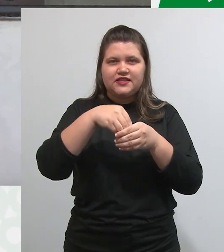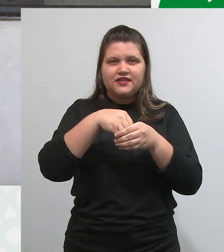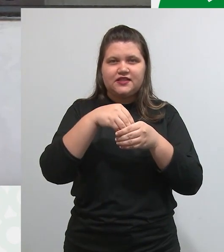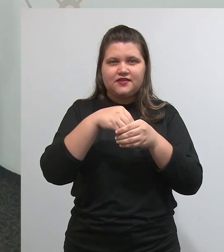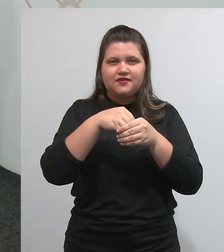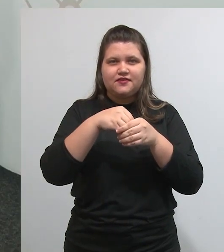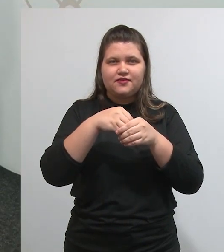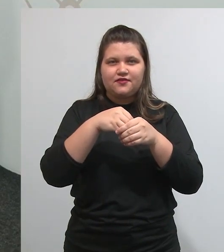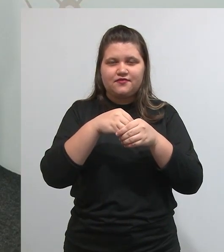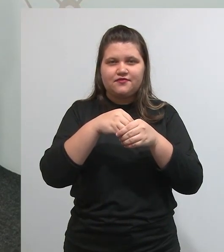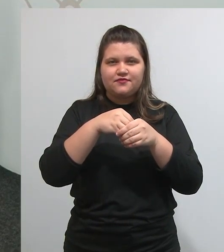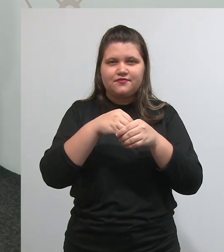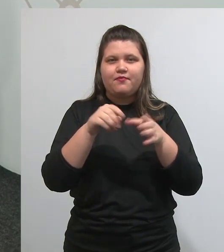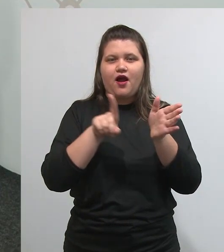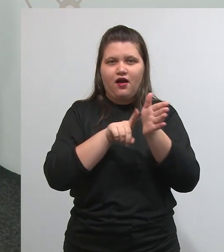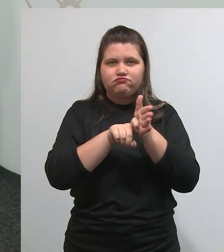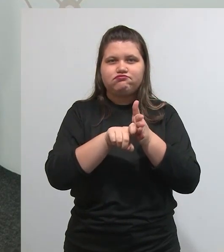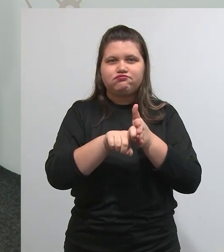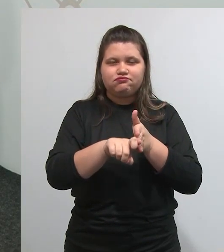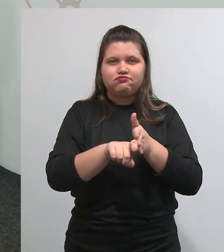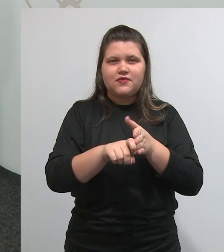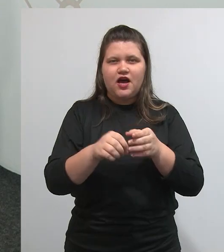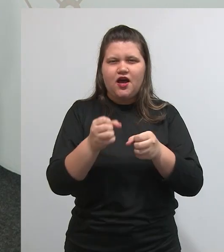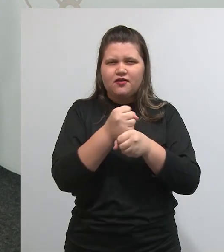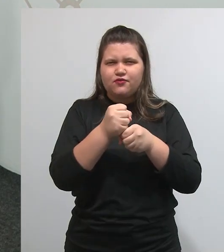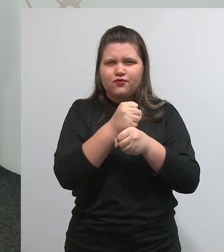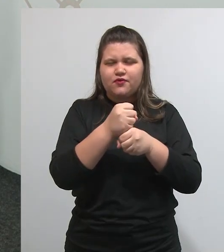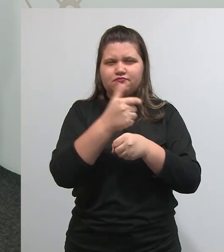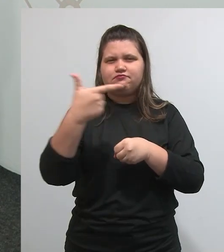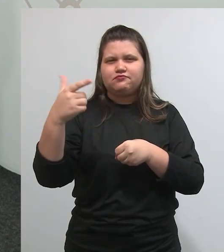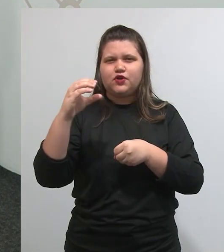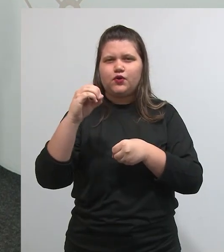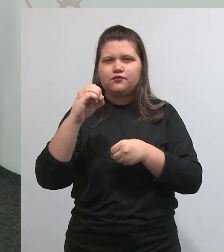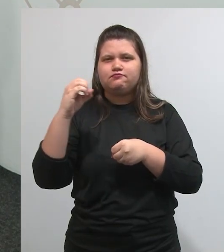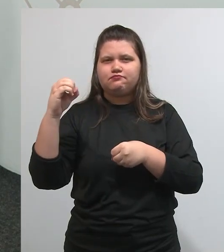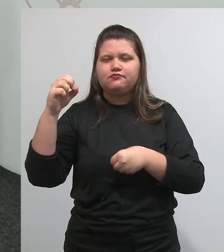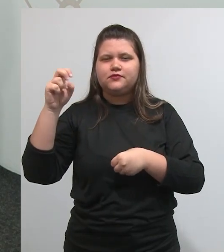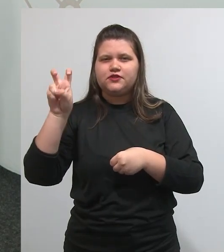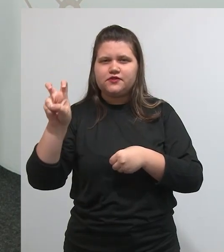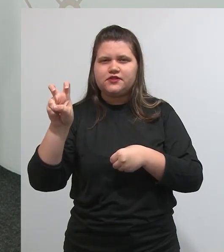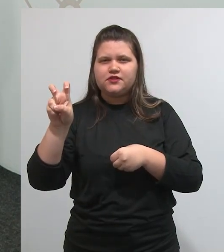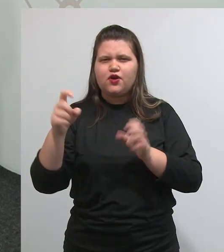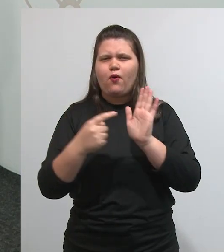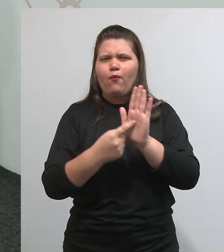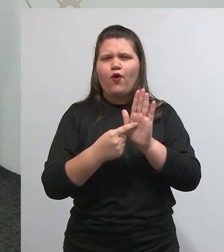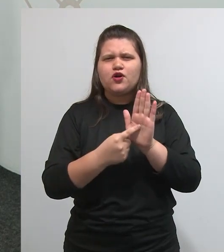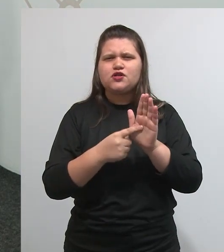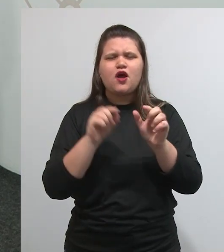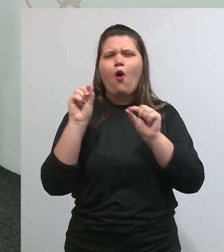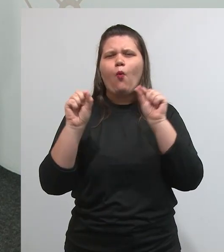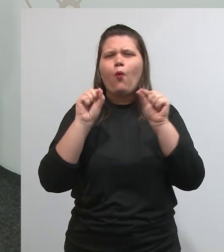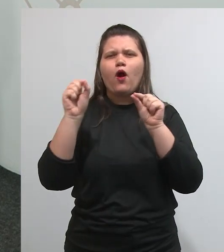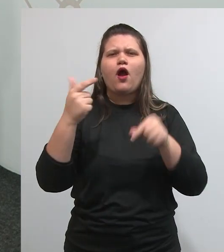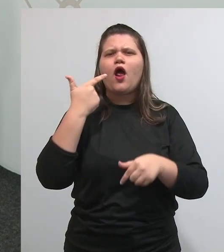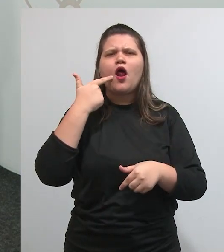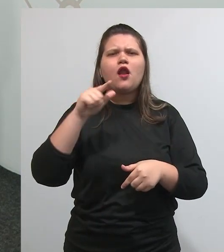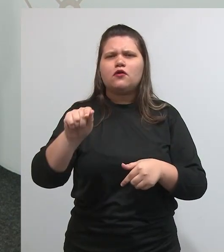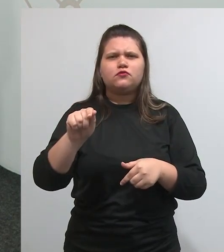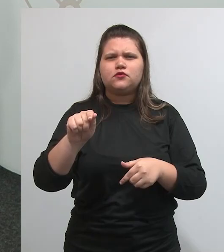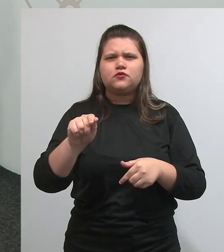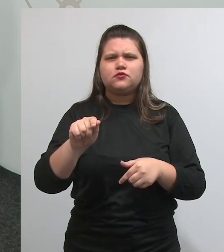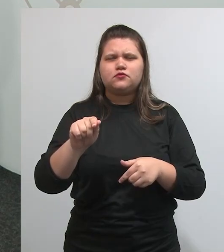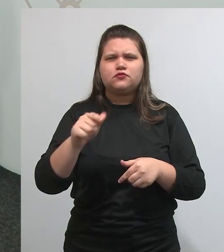2005. E aí nós começamos a falar o que era, mostrar para o surdo o que era a língua dele, como era a